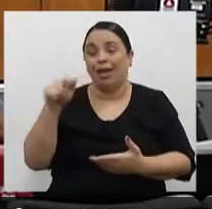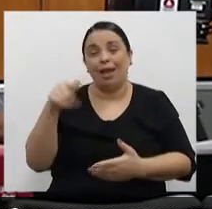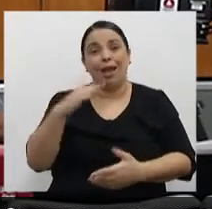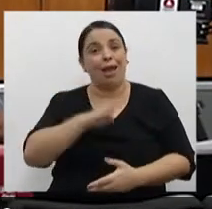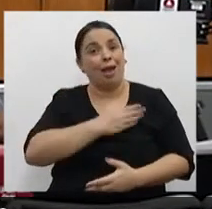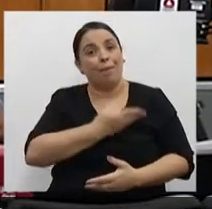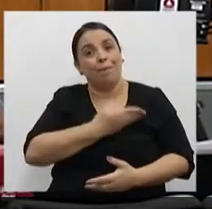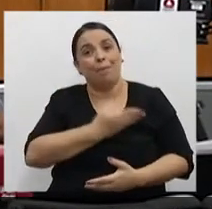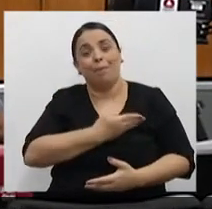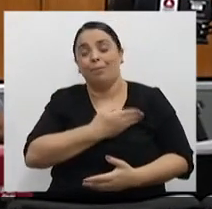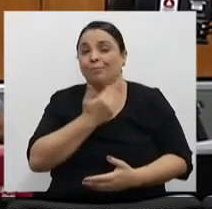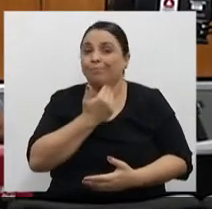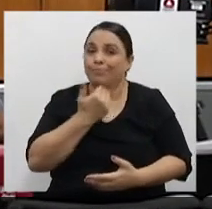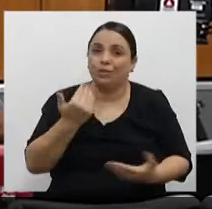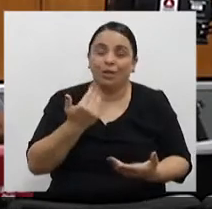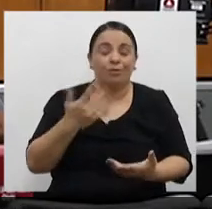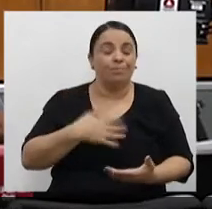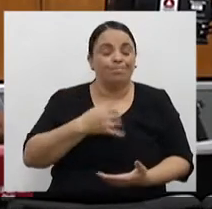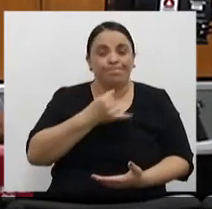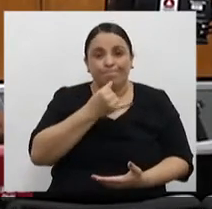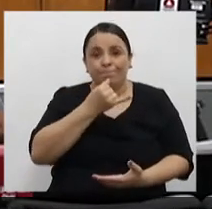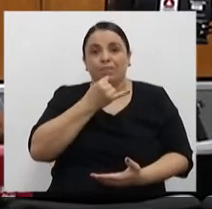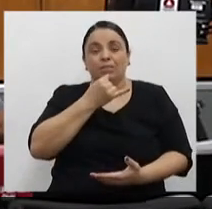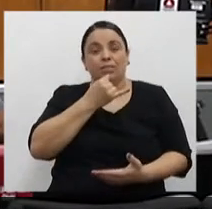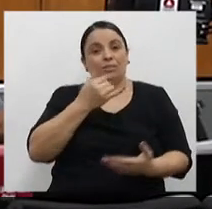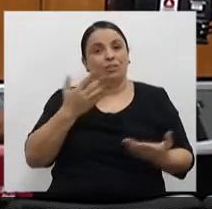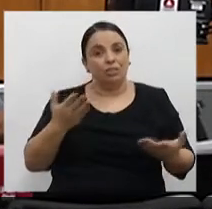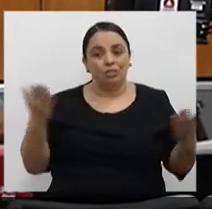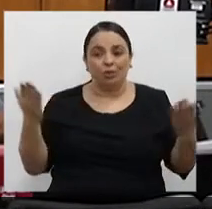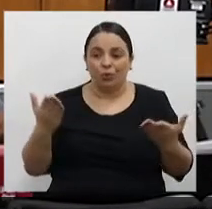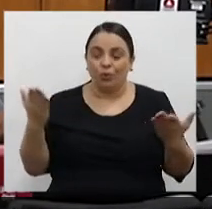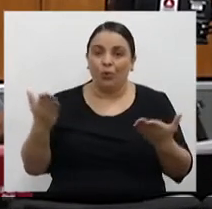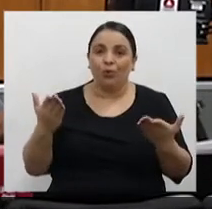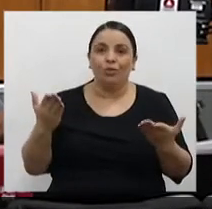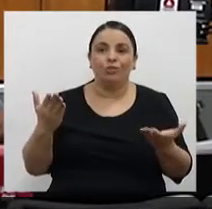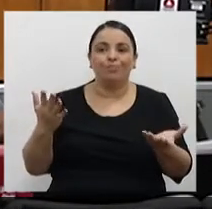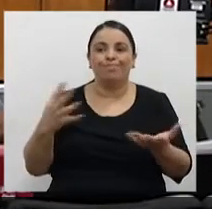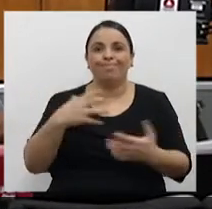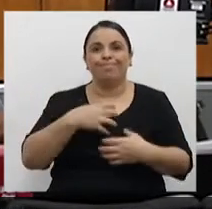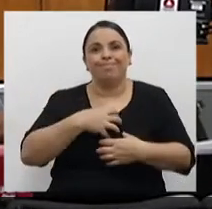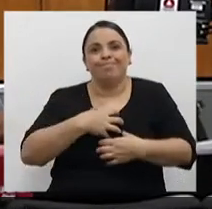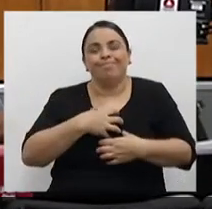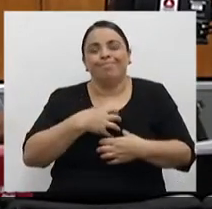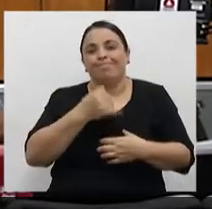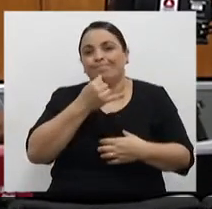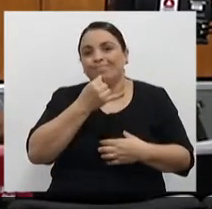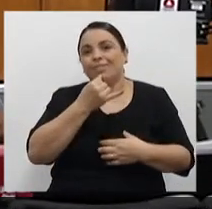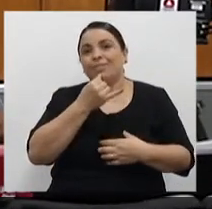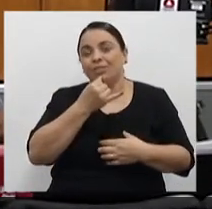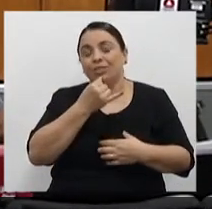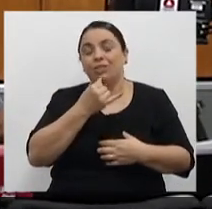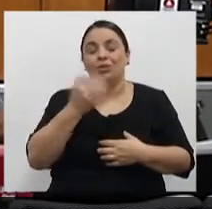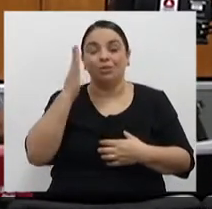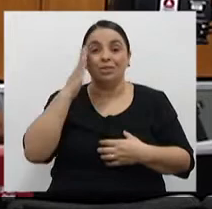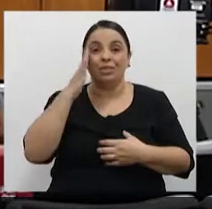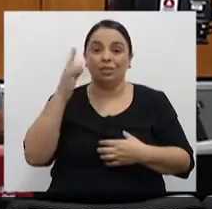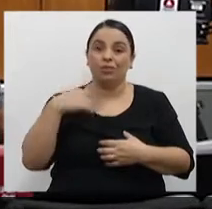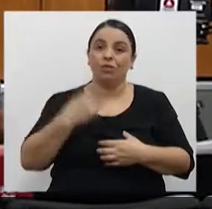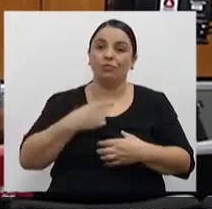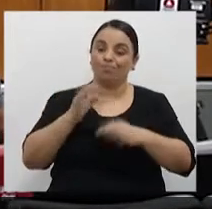isso marcou muito esse nosso trabalho aqui da comissão, e eu tenho certeza que os próximos passos